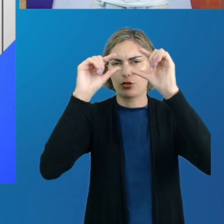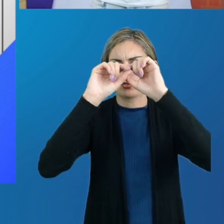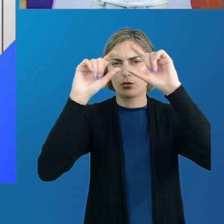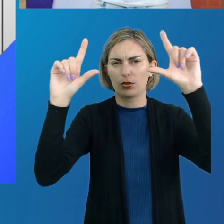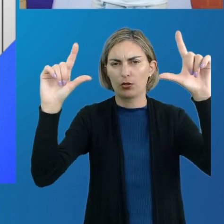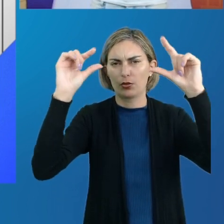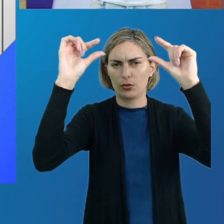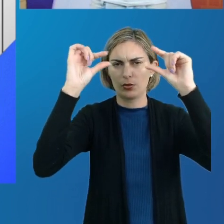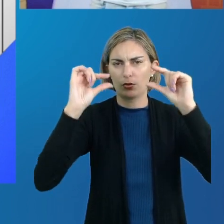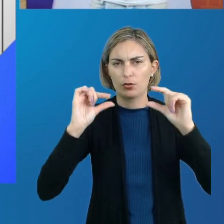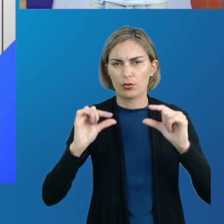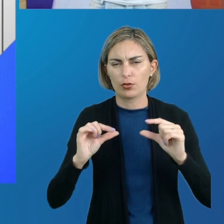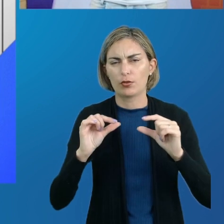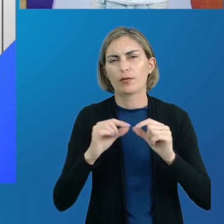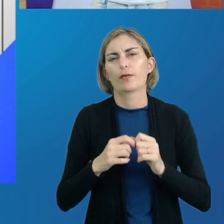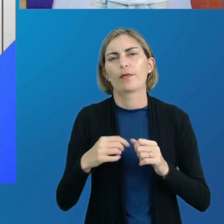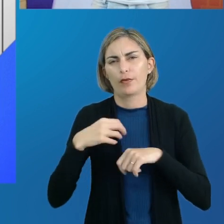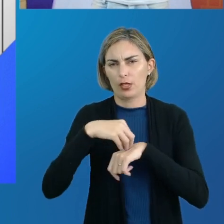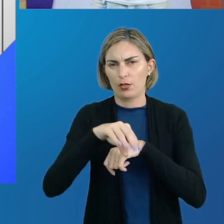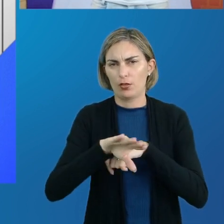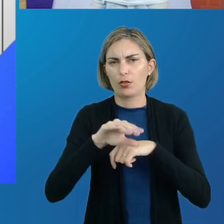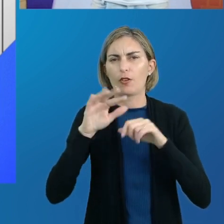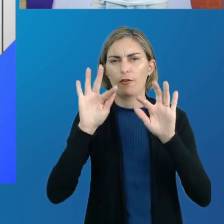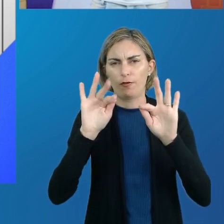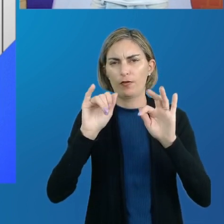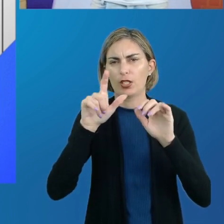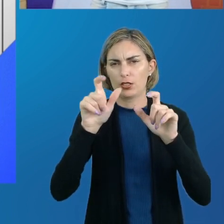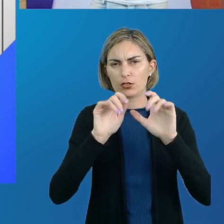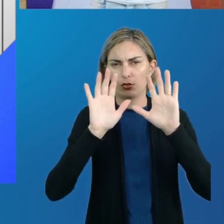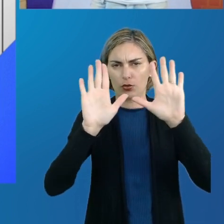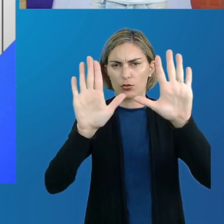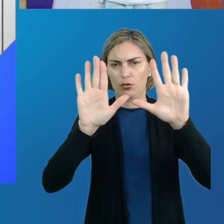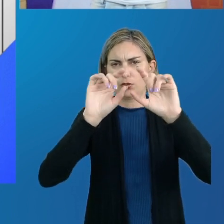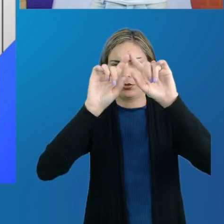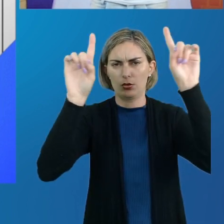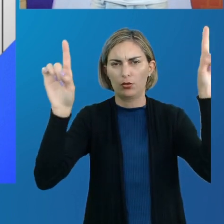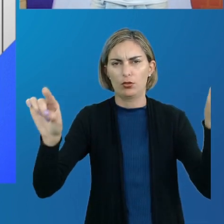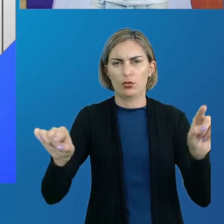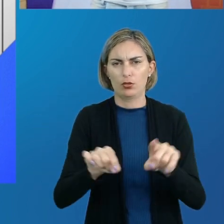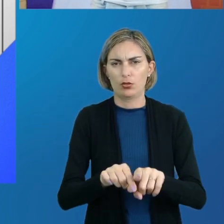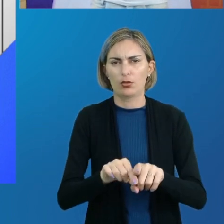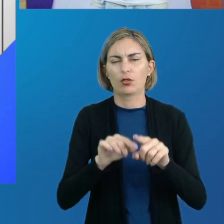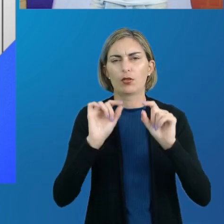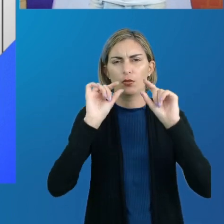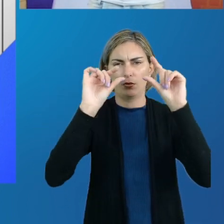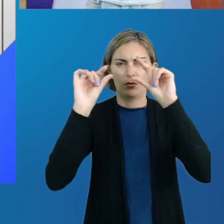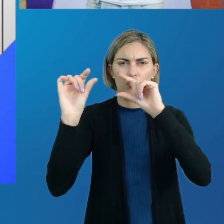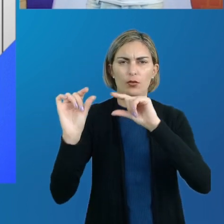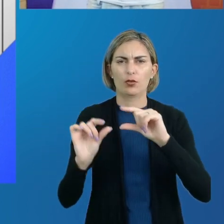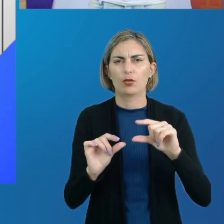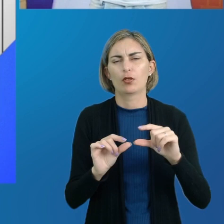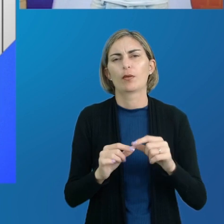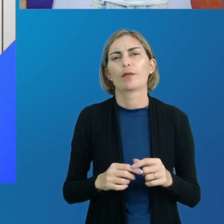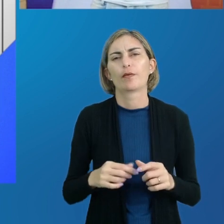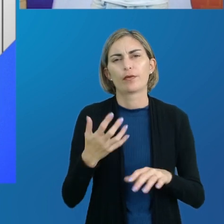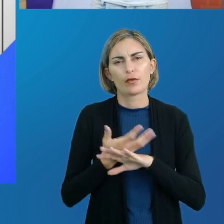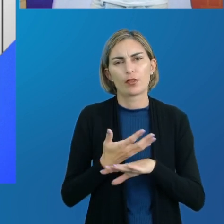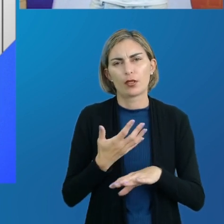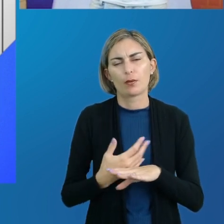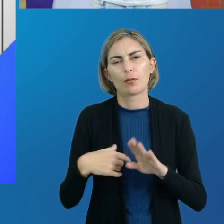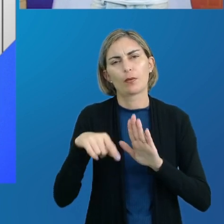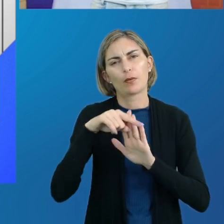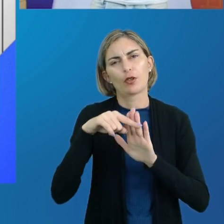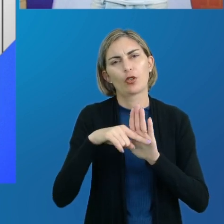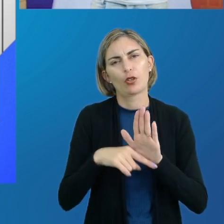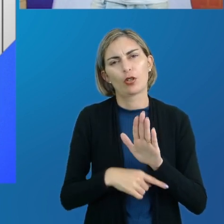na aula sobre o Wix eu vou trazer, uma página fixa já com layout pronto, e aí é mais para principiantes. Quem não é principiante, quem entende de